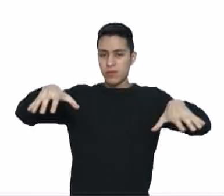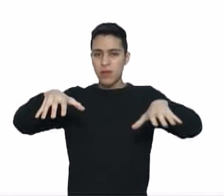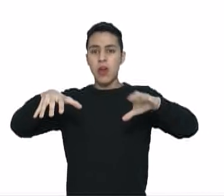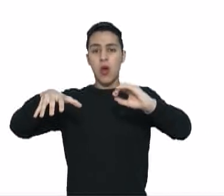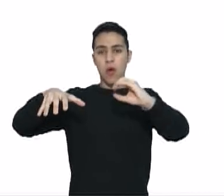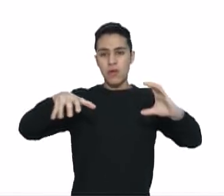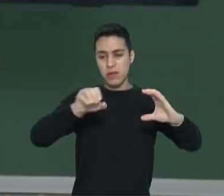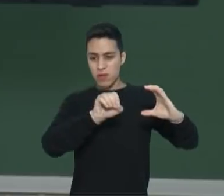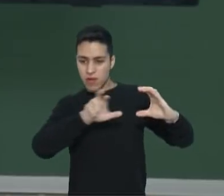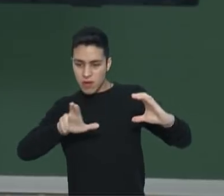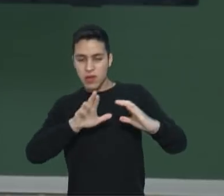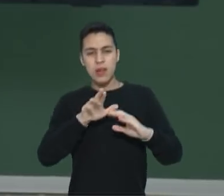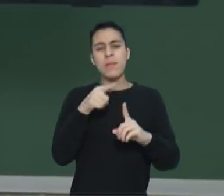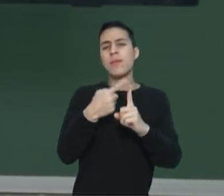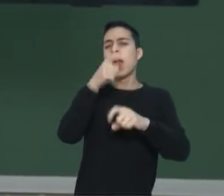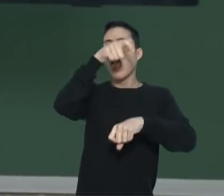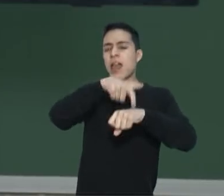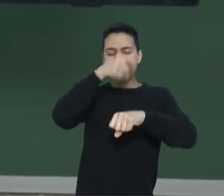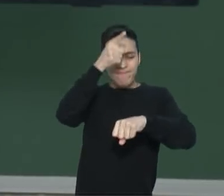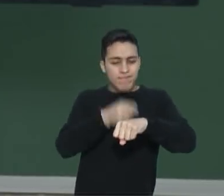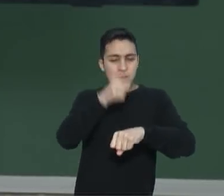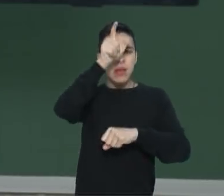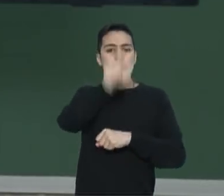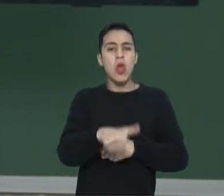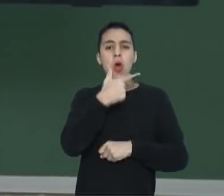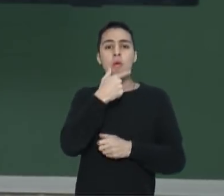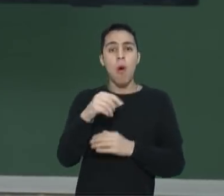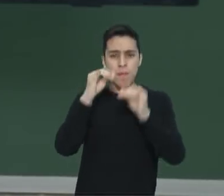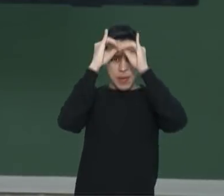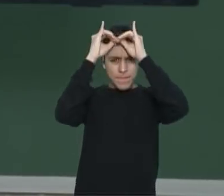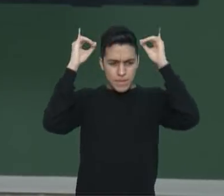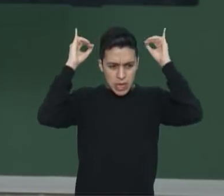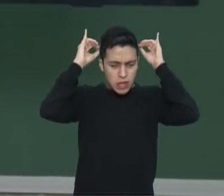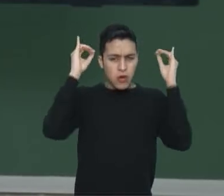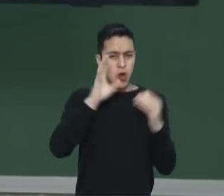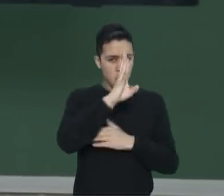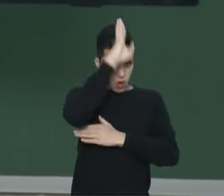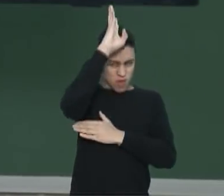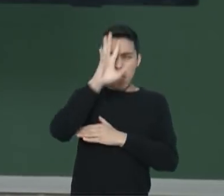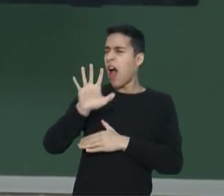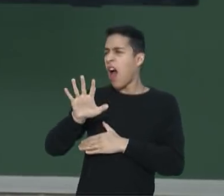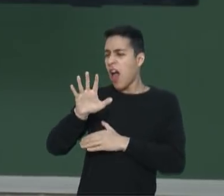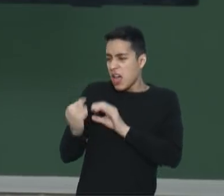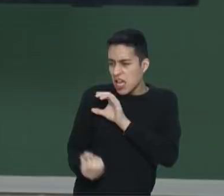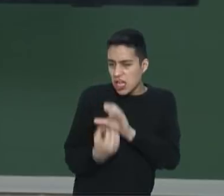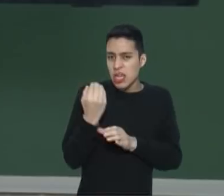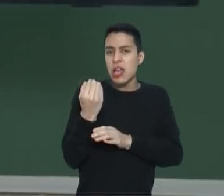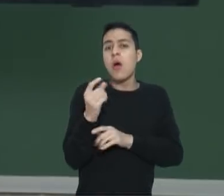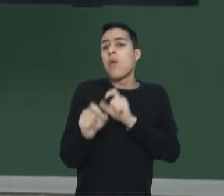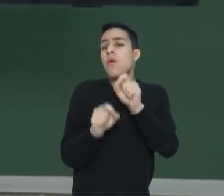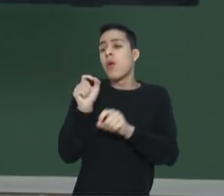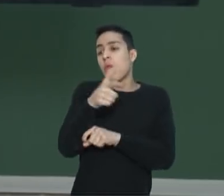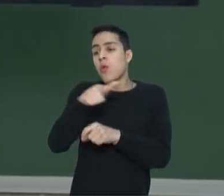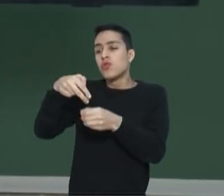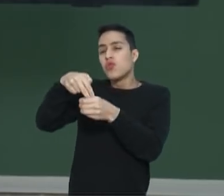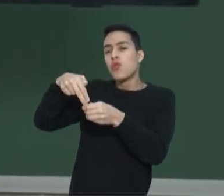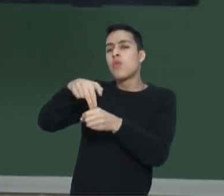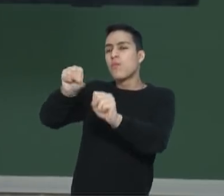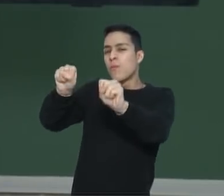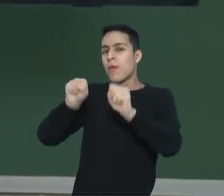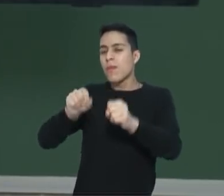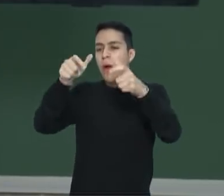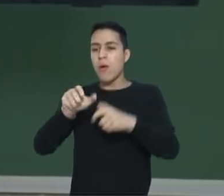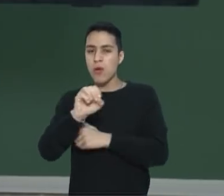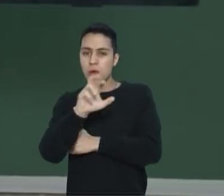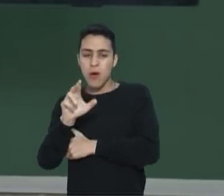o momento que o imperador romano resolve criar um segundo núcleo de poder no Oriente, e isso acaba